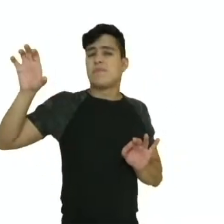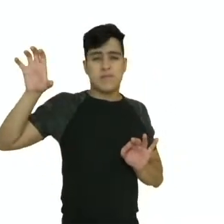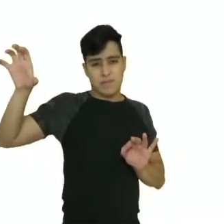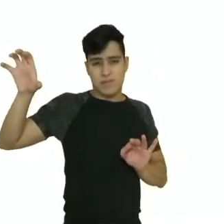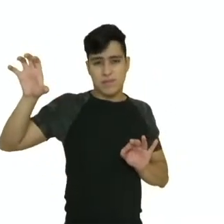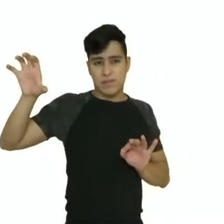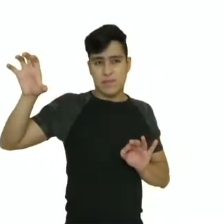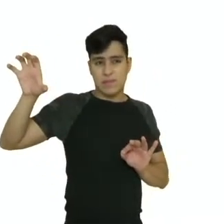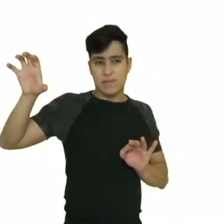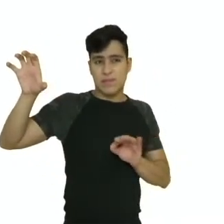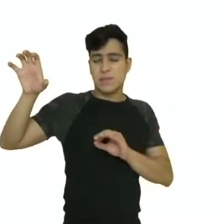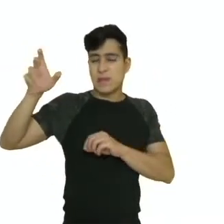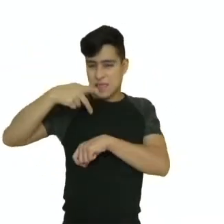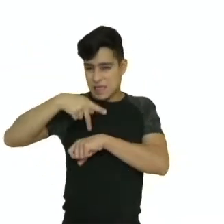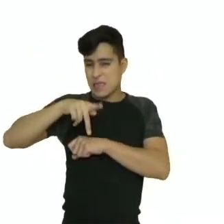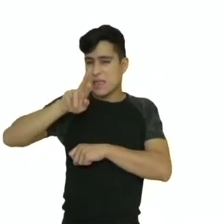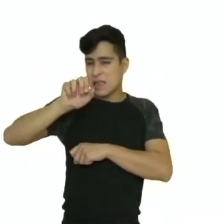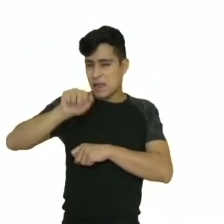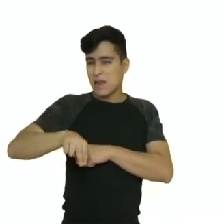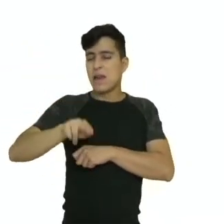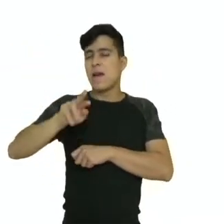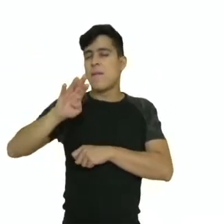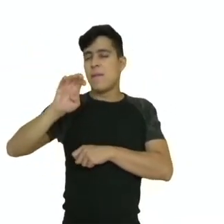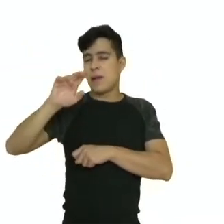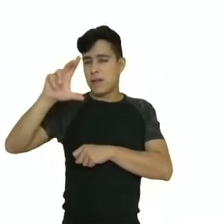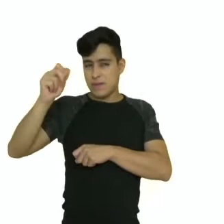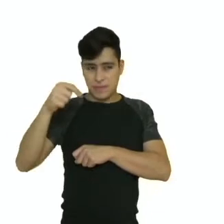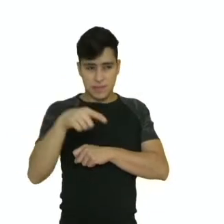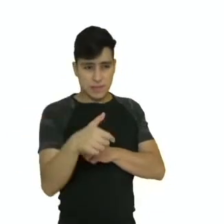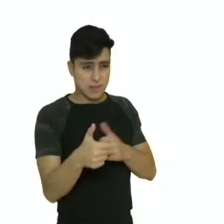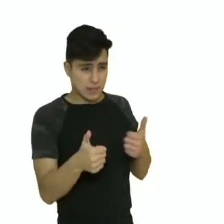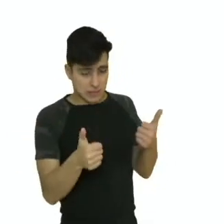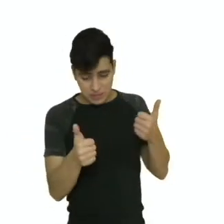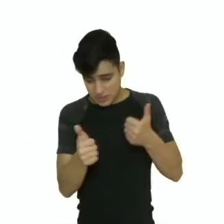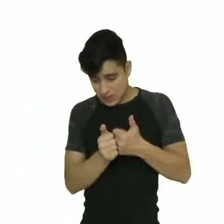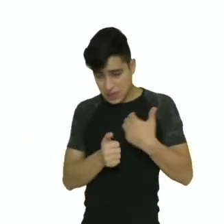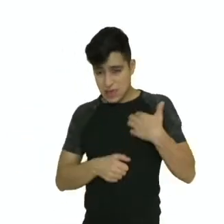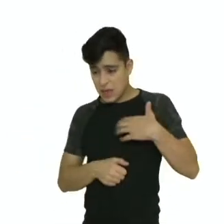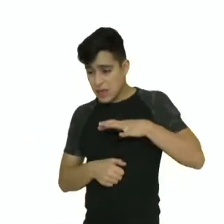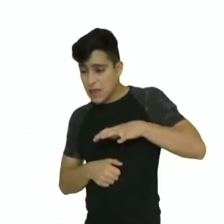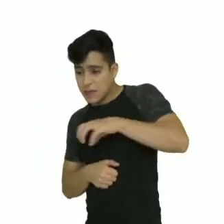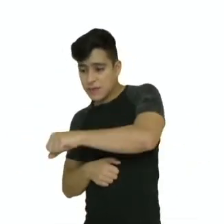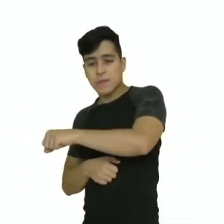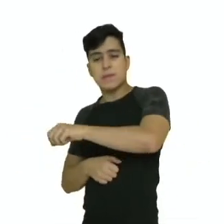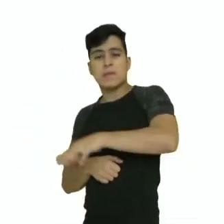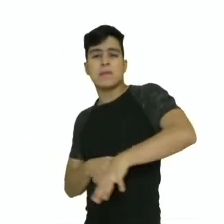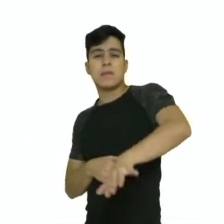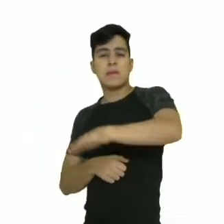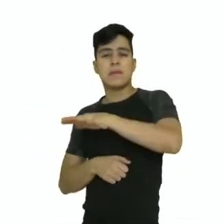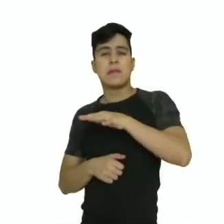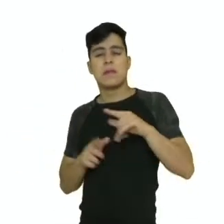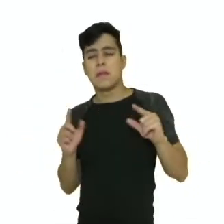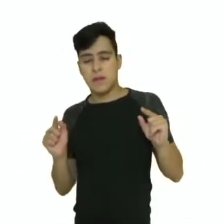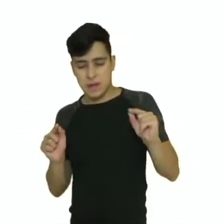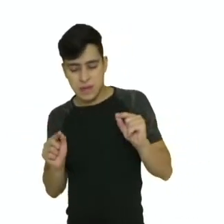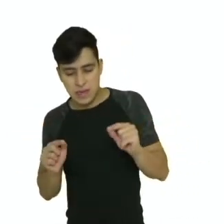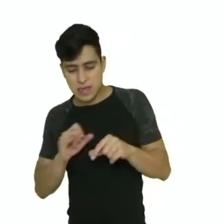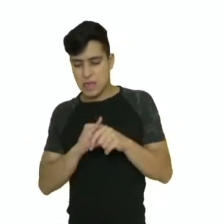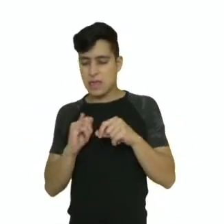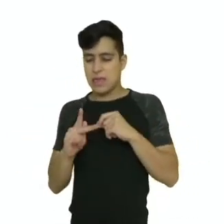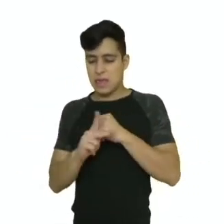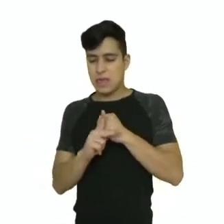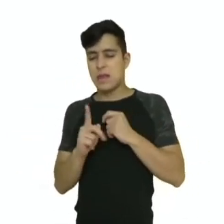Grã-Bretanha, estão as Ilhas Falklands. E relativamente próximo à Argentina, né, estão aí também chamadas aí de Ilhas Malvinas, tá